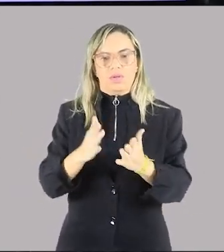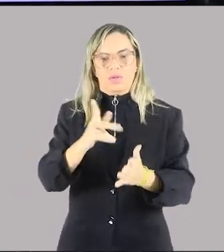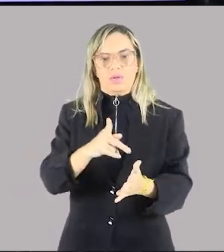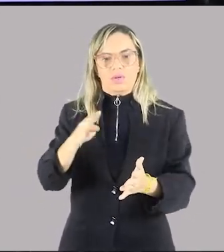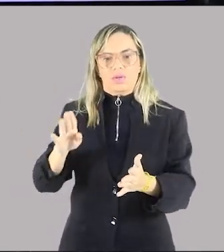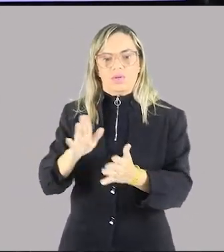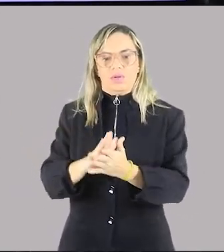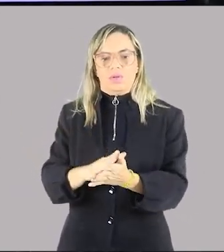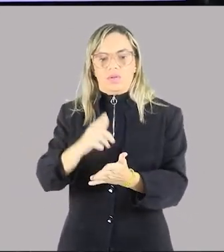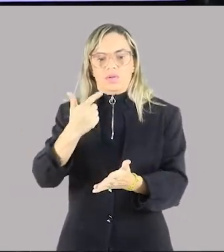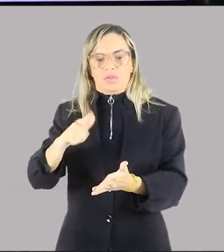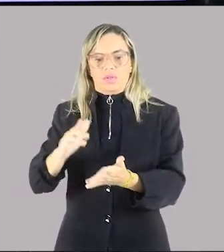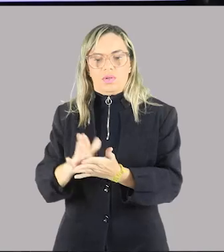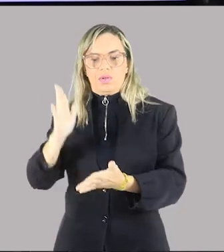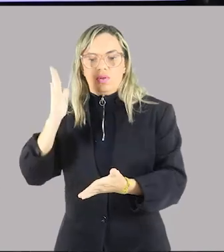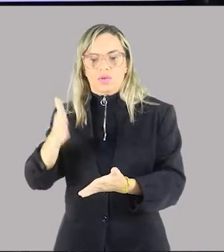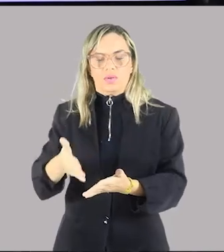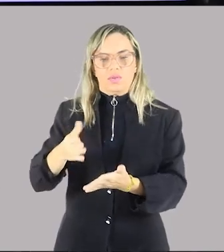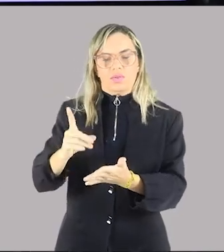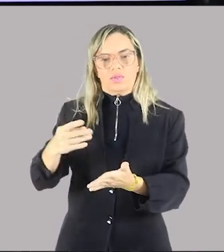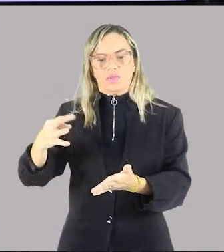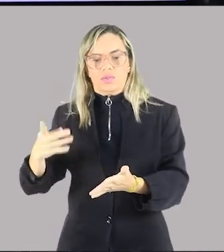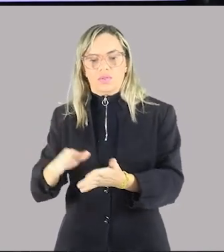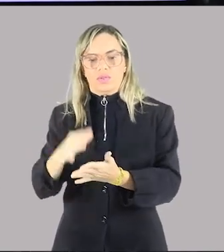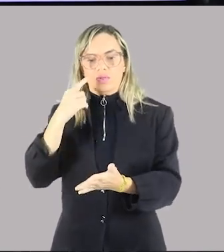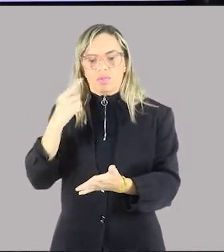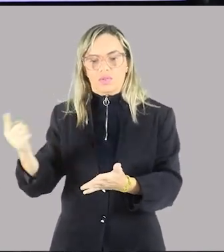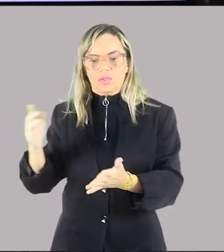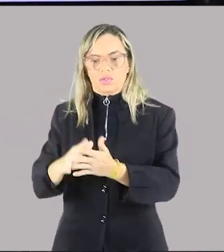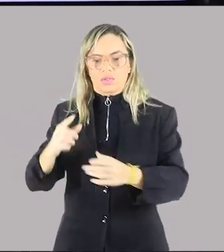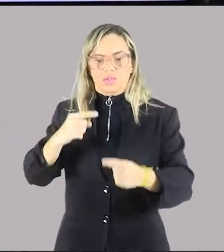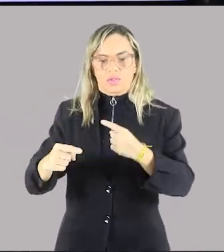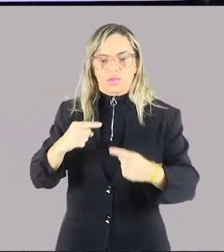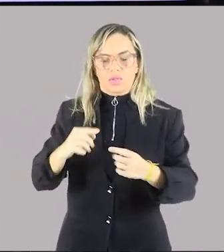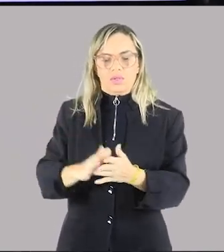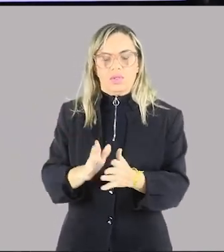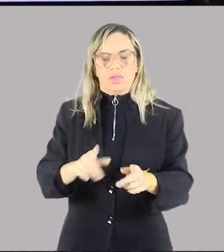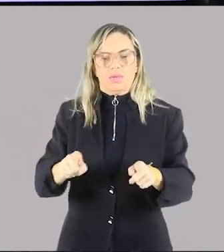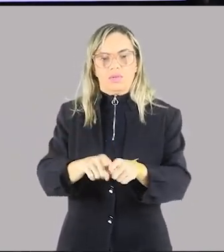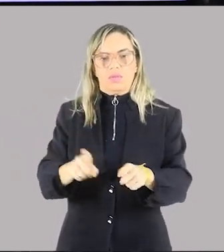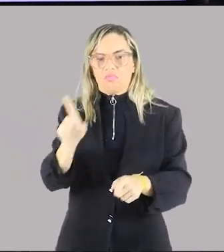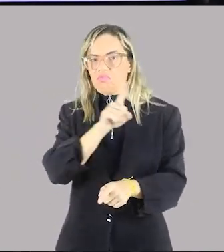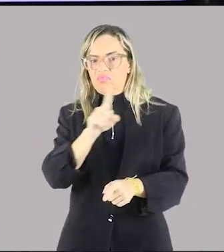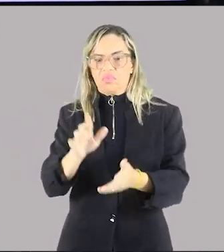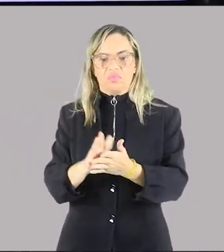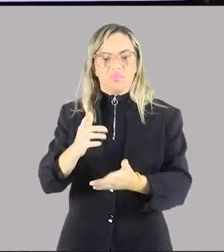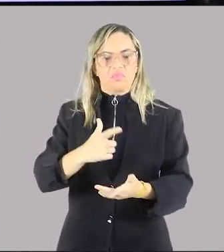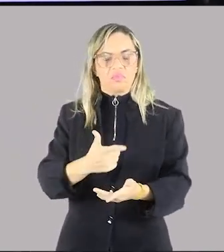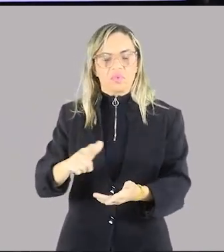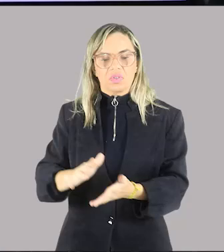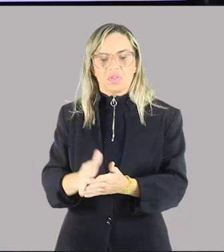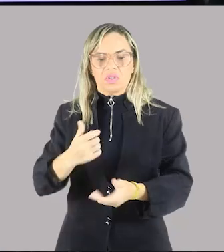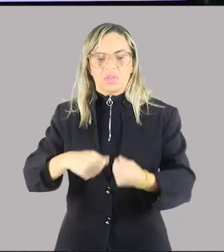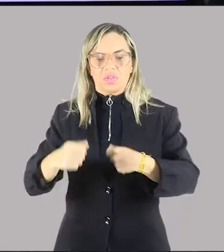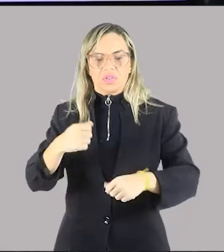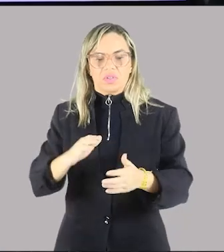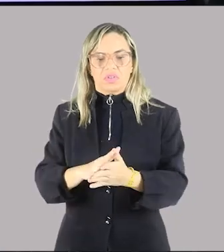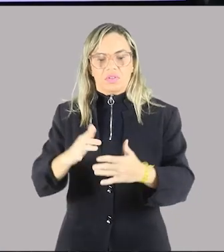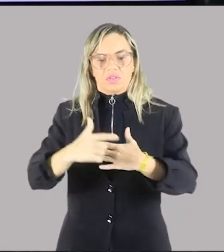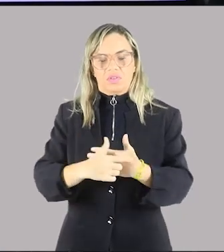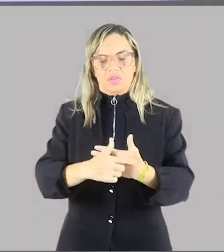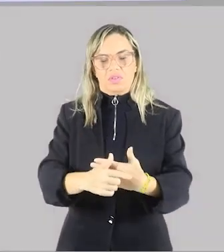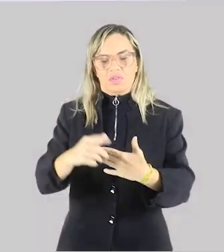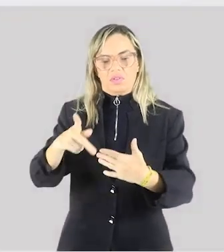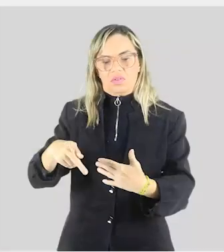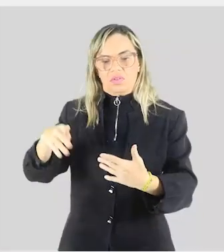não têm um vínculo direto, beleza? Nem de natureza política, nem de natureza administrativa. Eles exercem função pública em